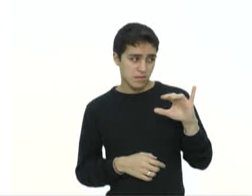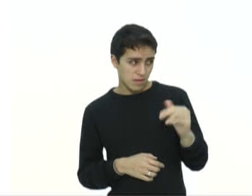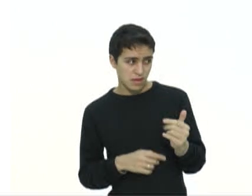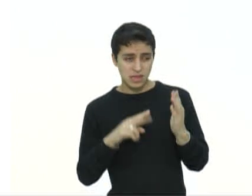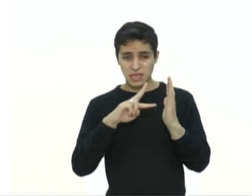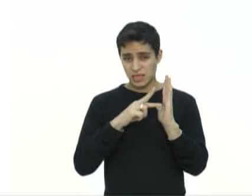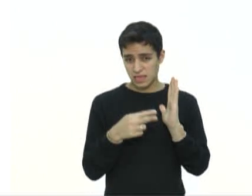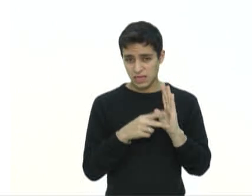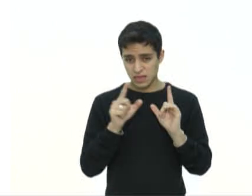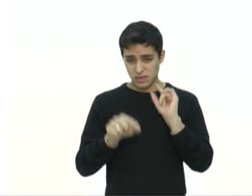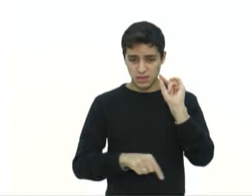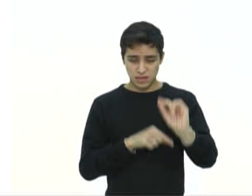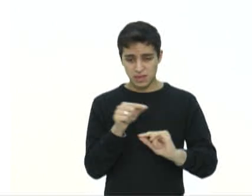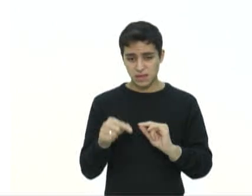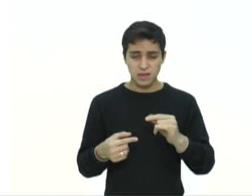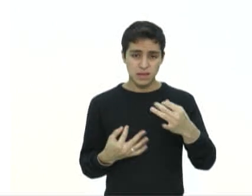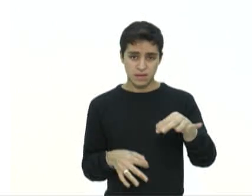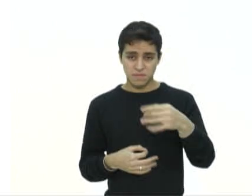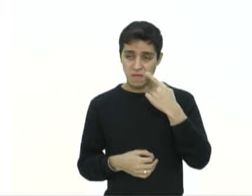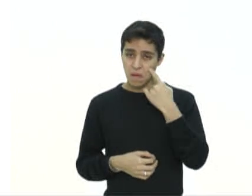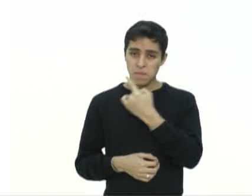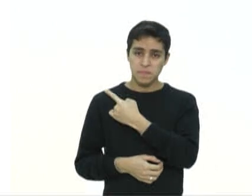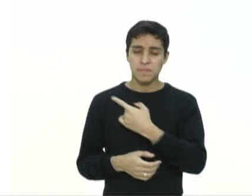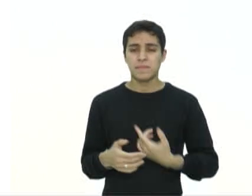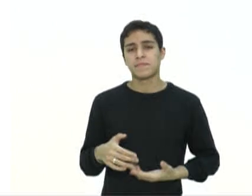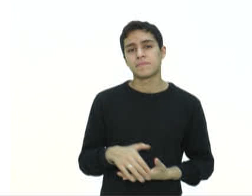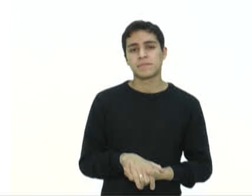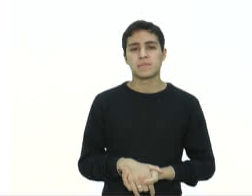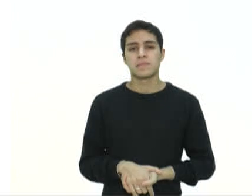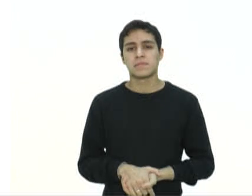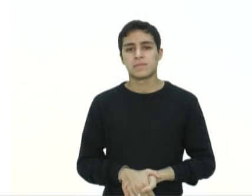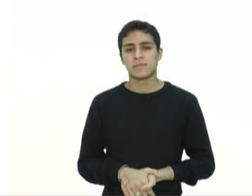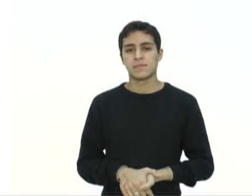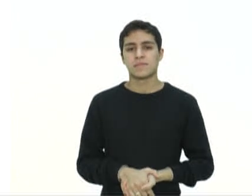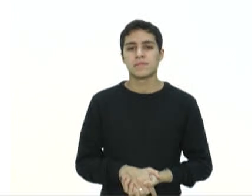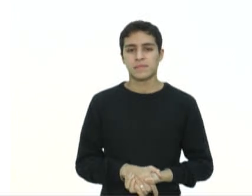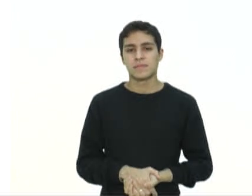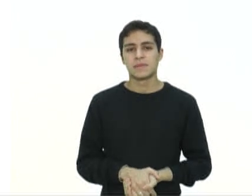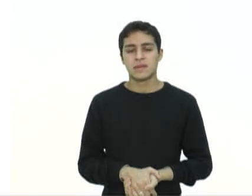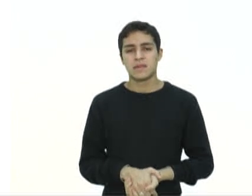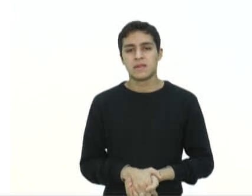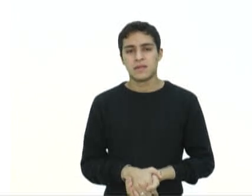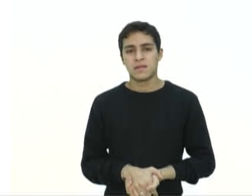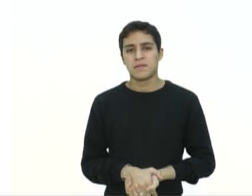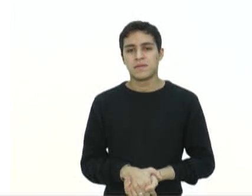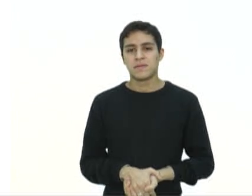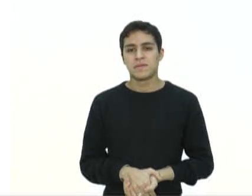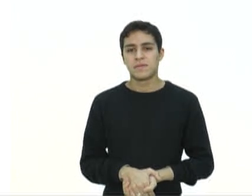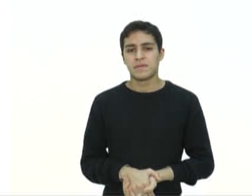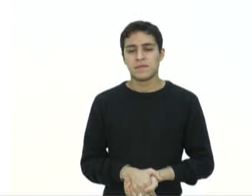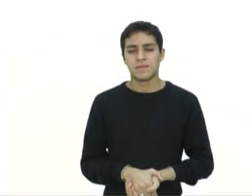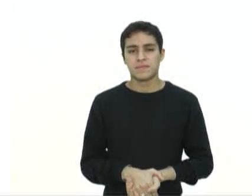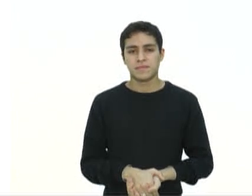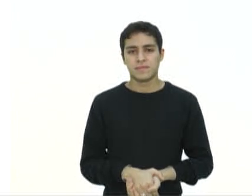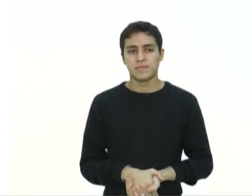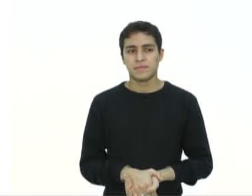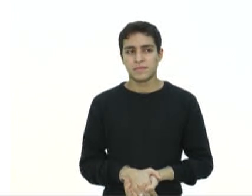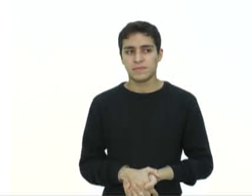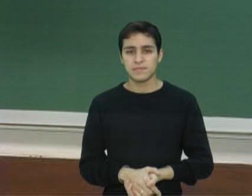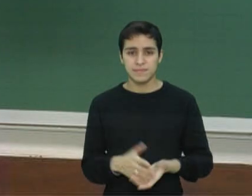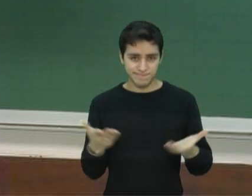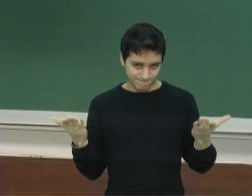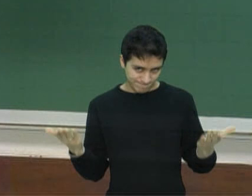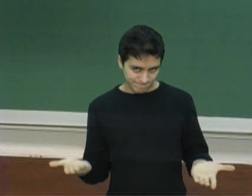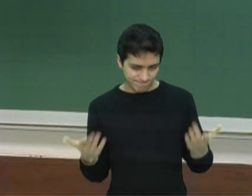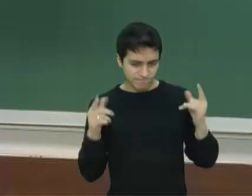é uma lâmina lisa que pode ser de qualquer material, papel, alumínio, metal, etc. Então, lá